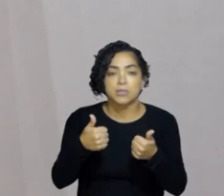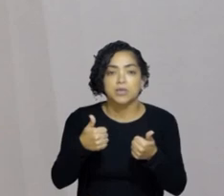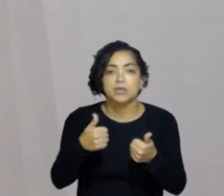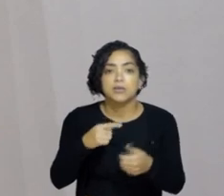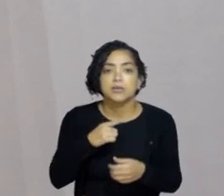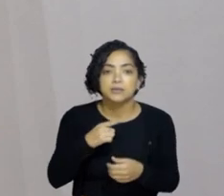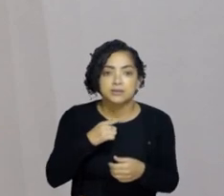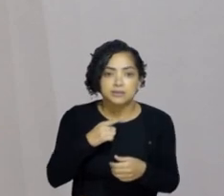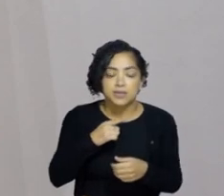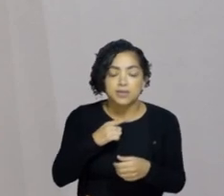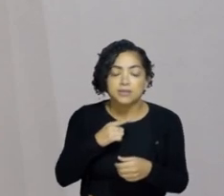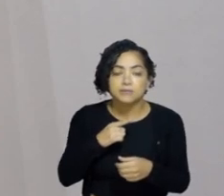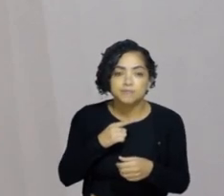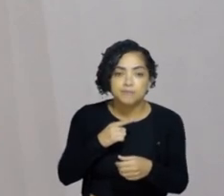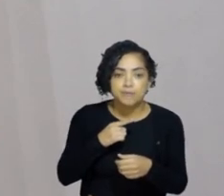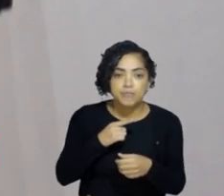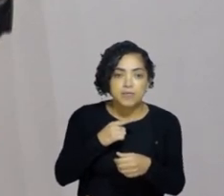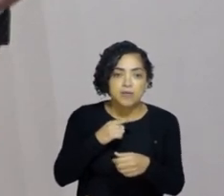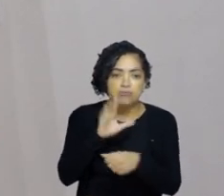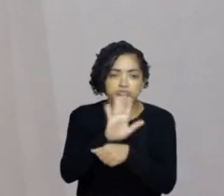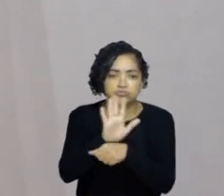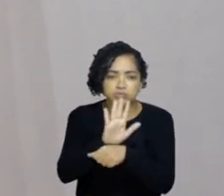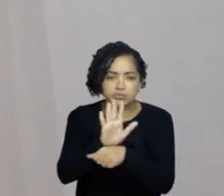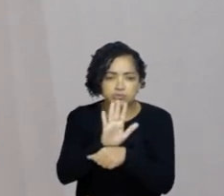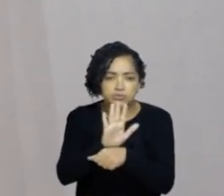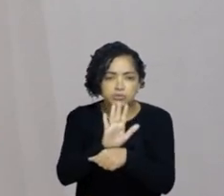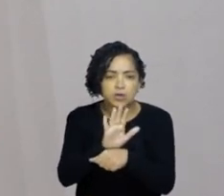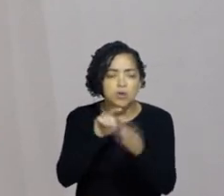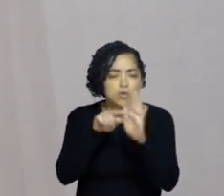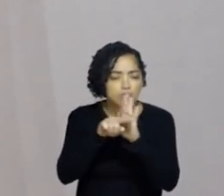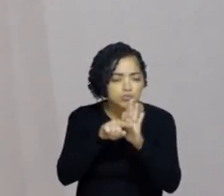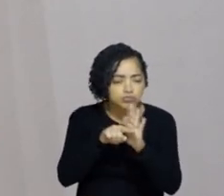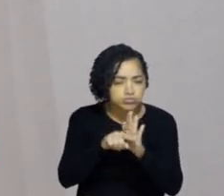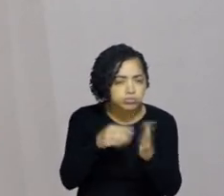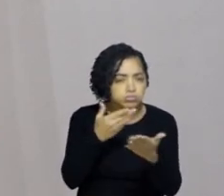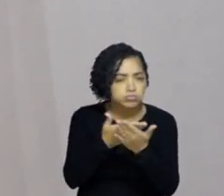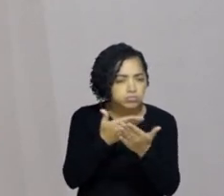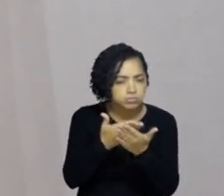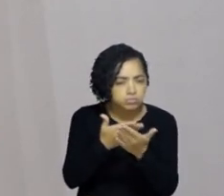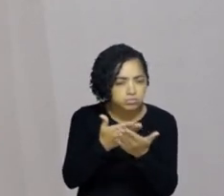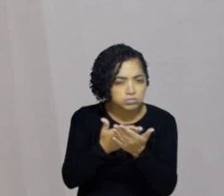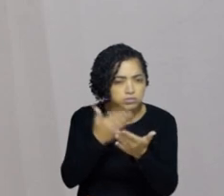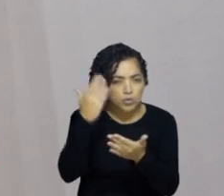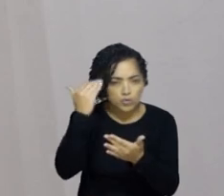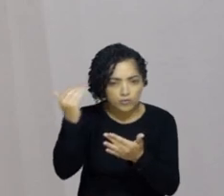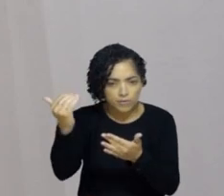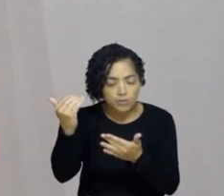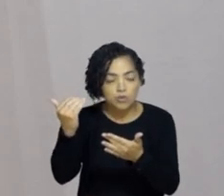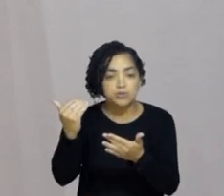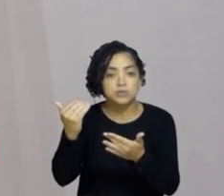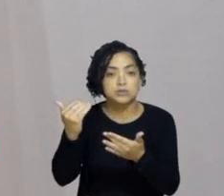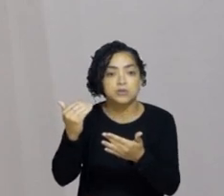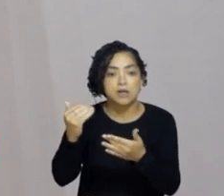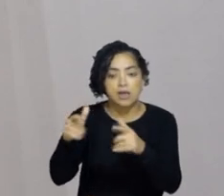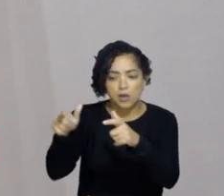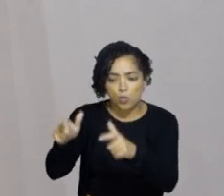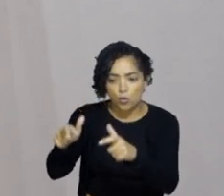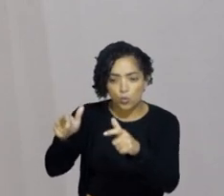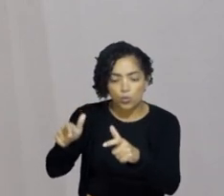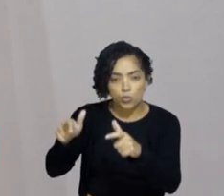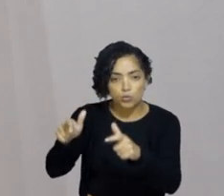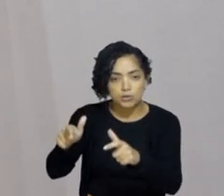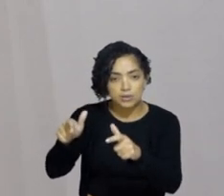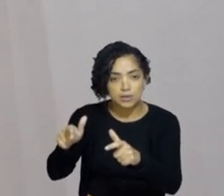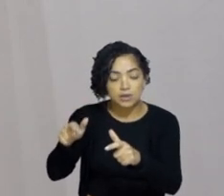no Netflix que são Zonas Azuis, um estudo maravilhoso de um norte-americano, que ele pega onde